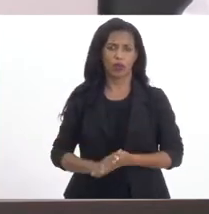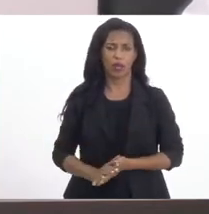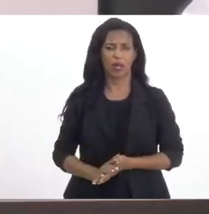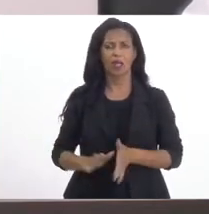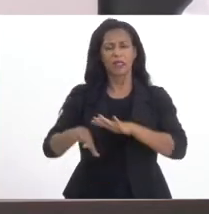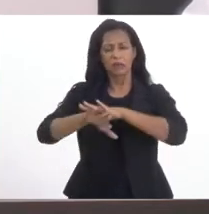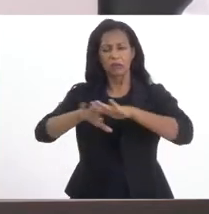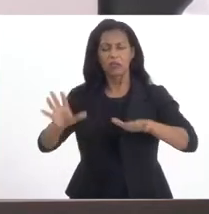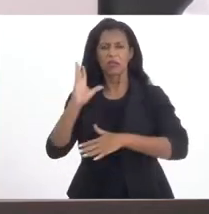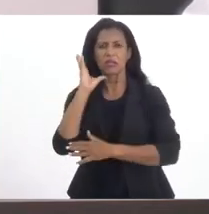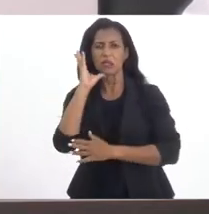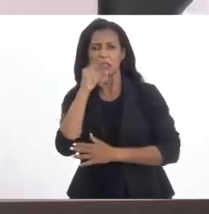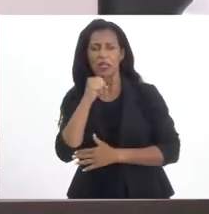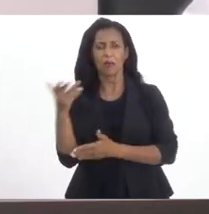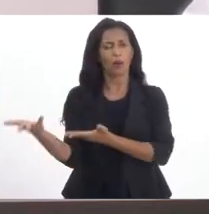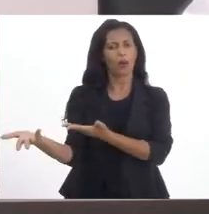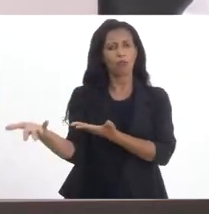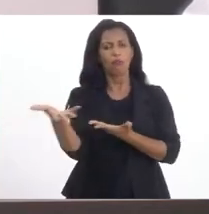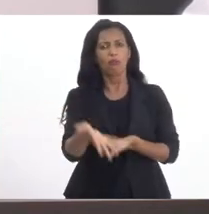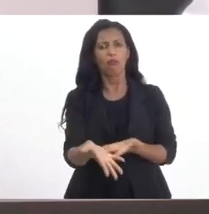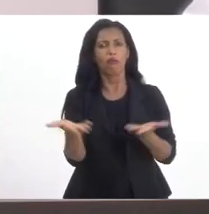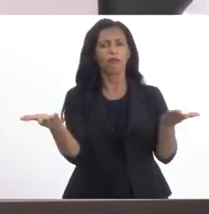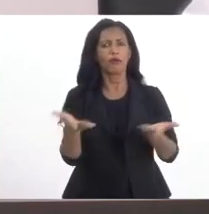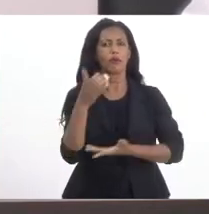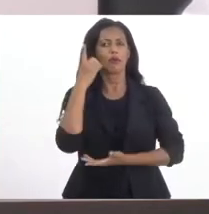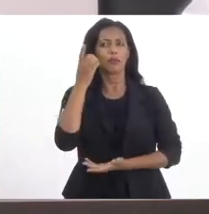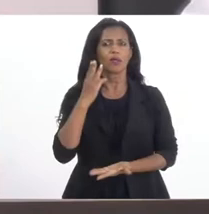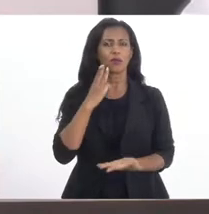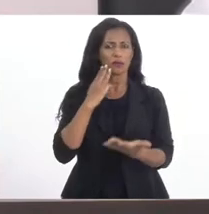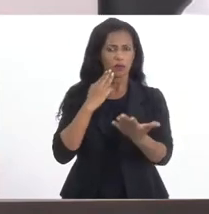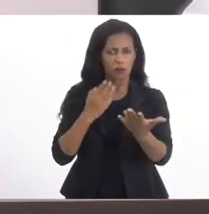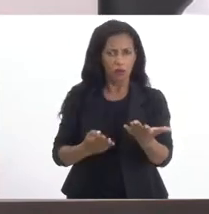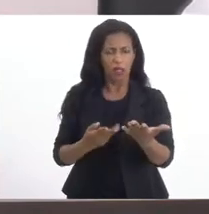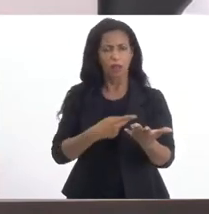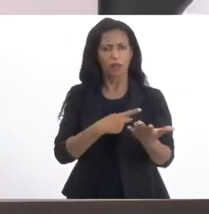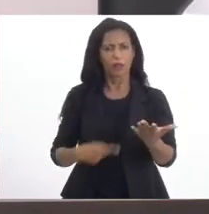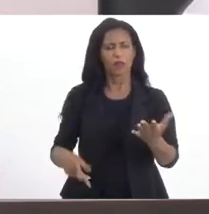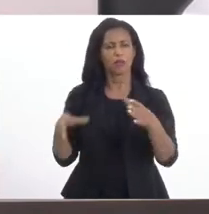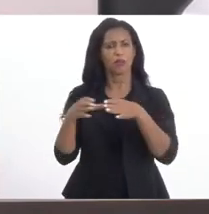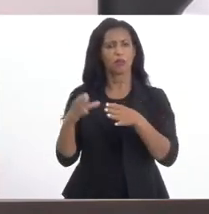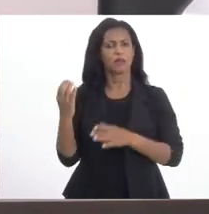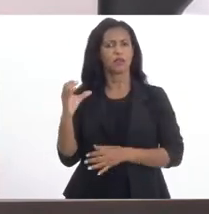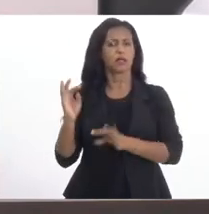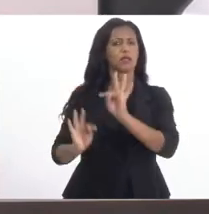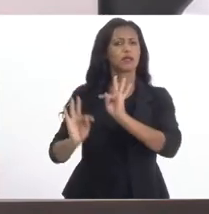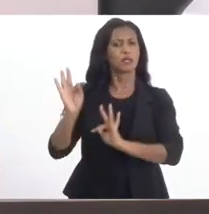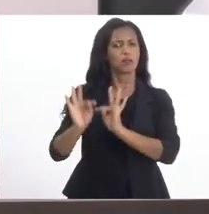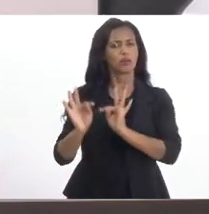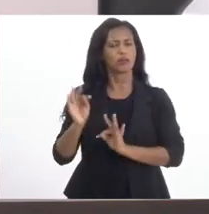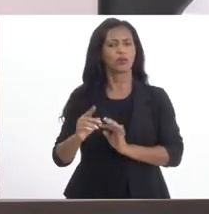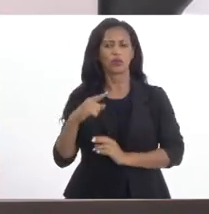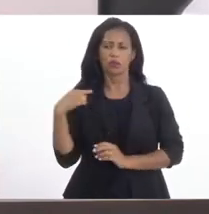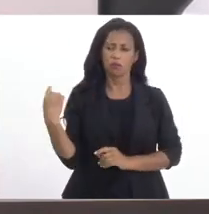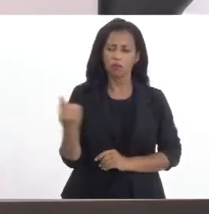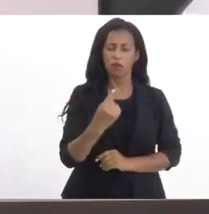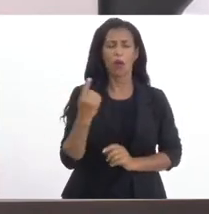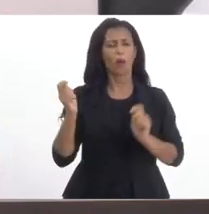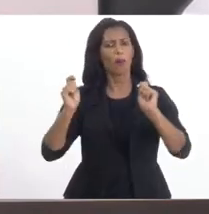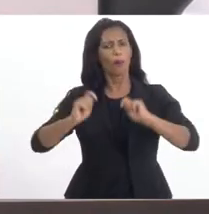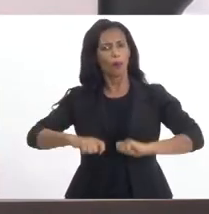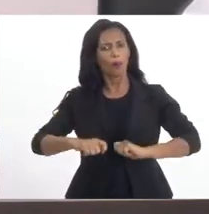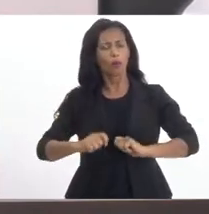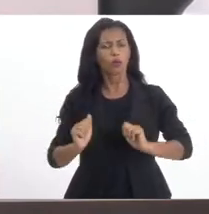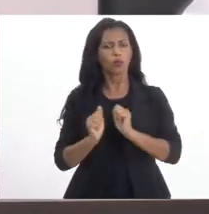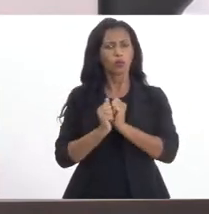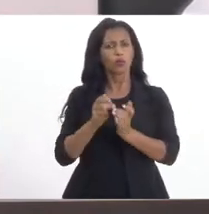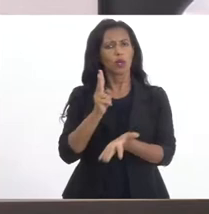mais delongas, eu passo a palavra agora para o deputado Valdeque Carneiro, presidente da Comissão de Ciência e Tecnologia, para que a gente possa, então,